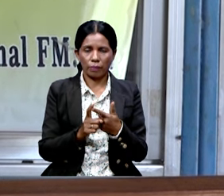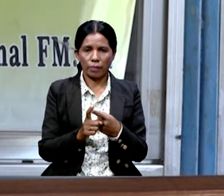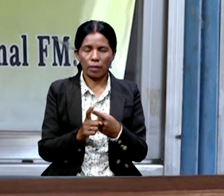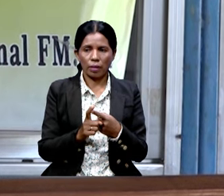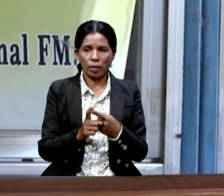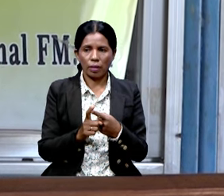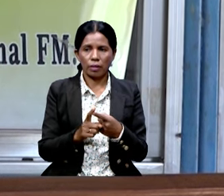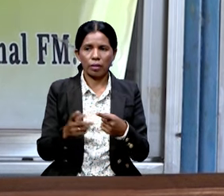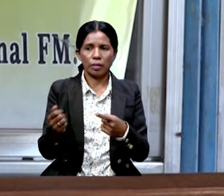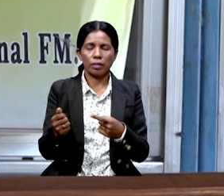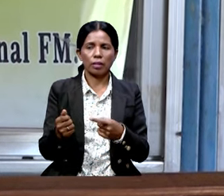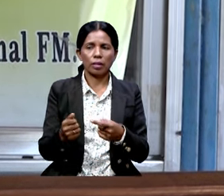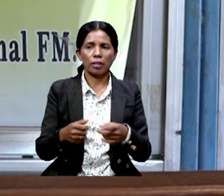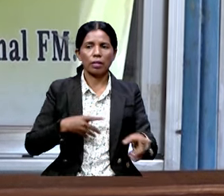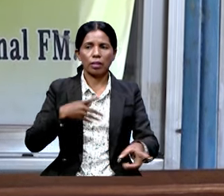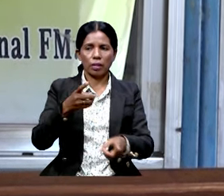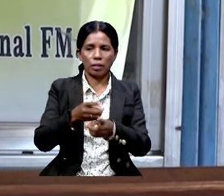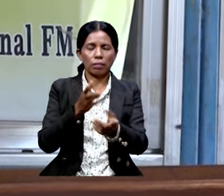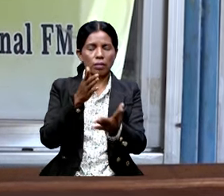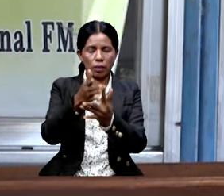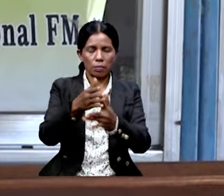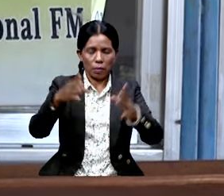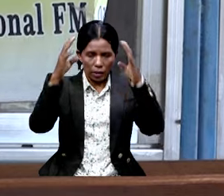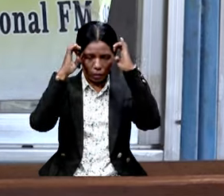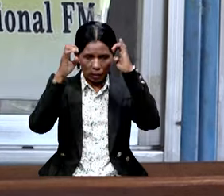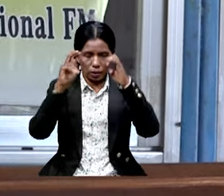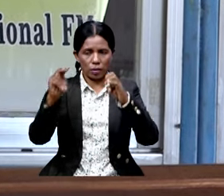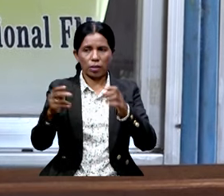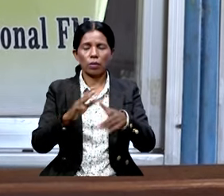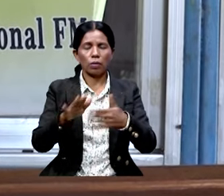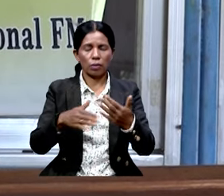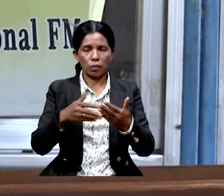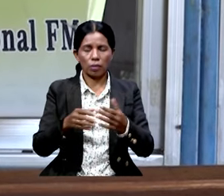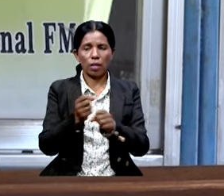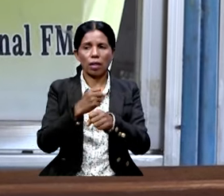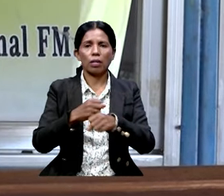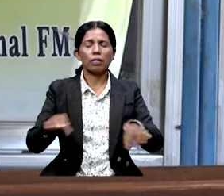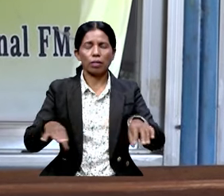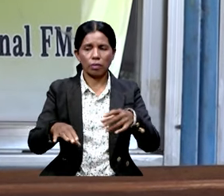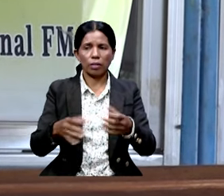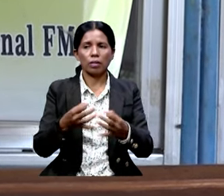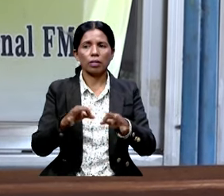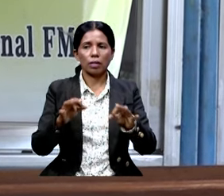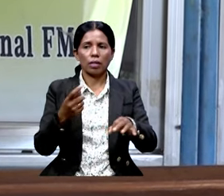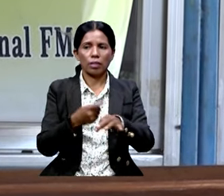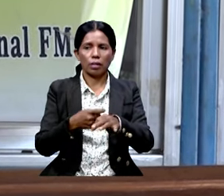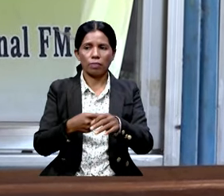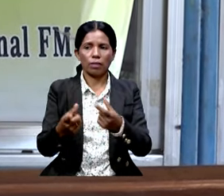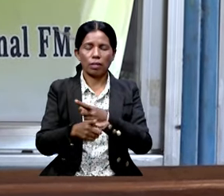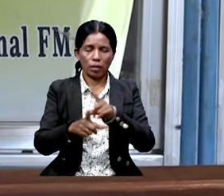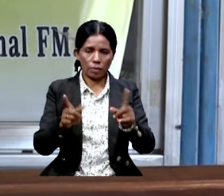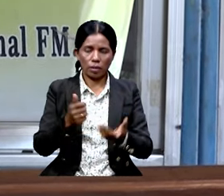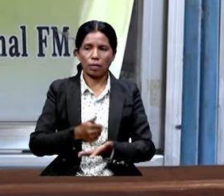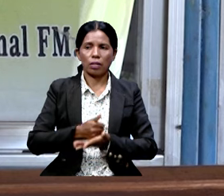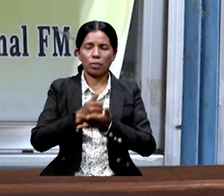preencia relacione direito ida, se sobre educação nian. E maioria sira halo serviço ne, maioria sira usa sira tempo libre, ora ajuda.